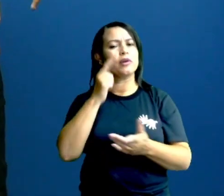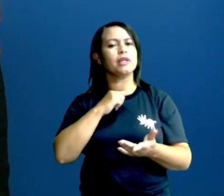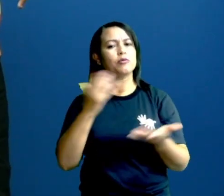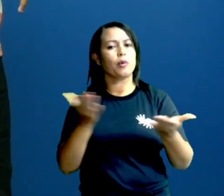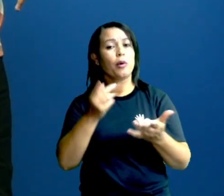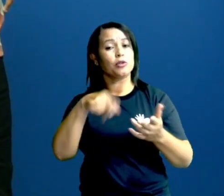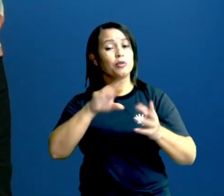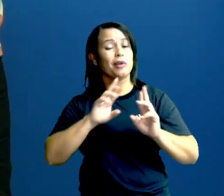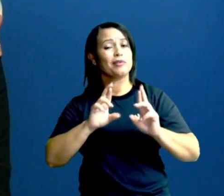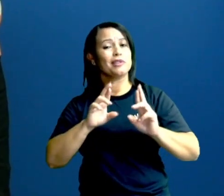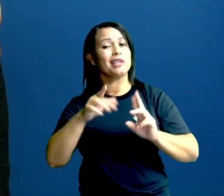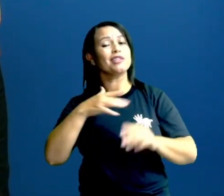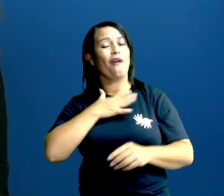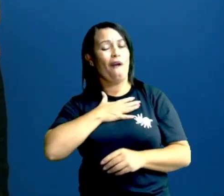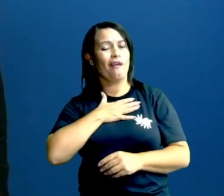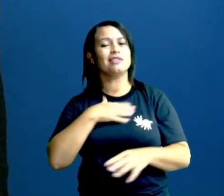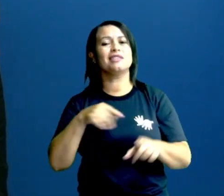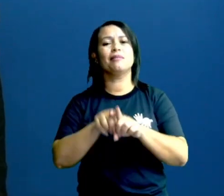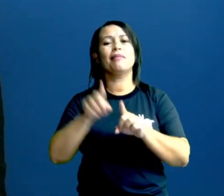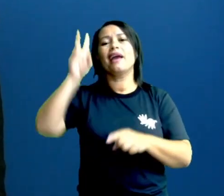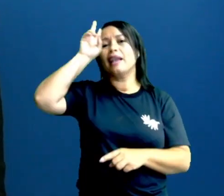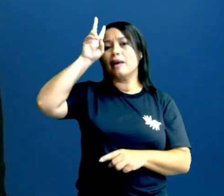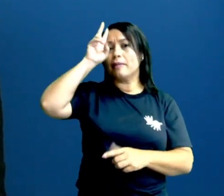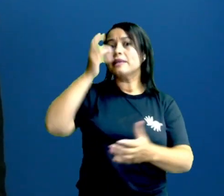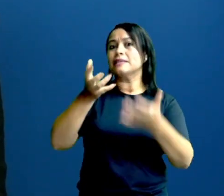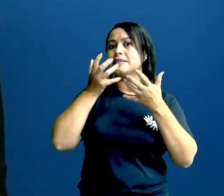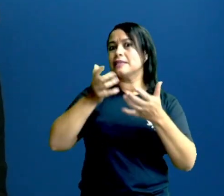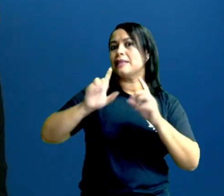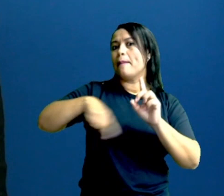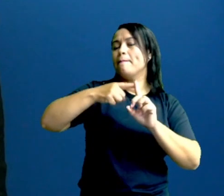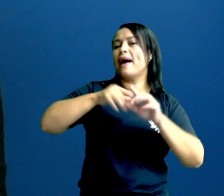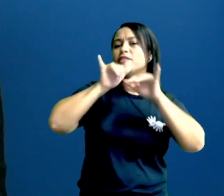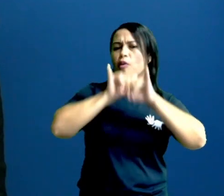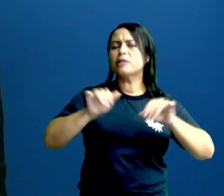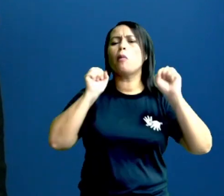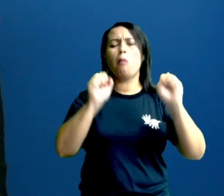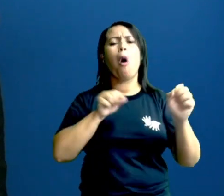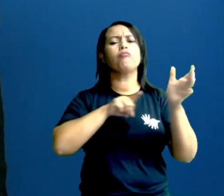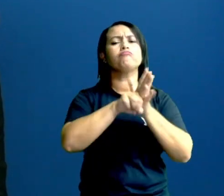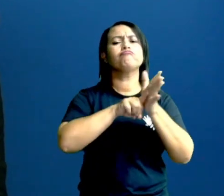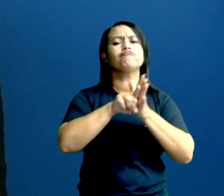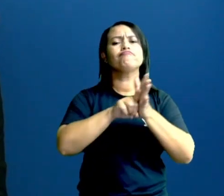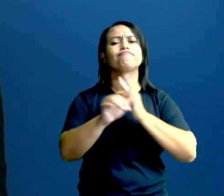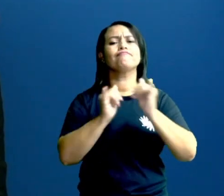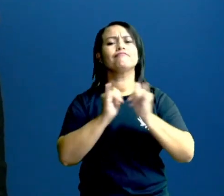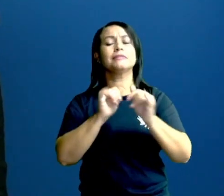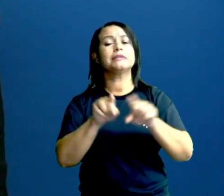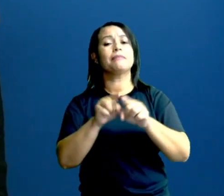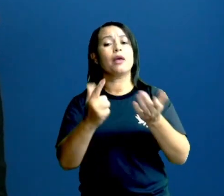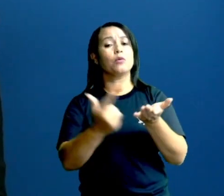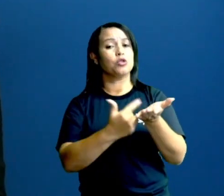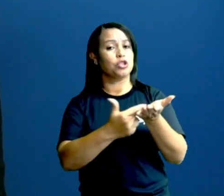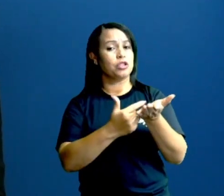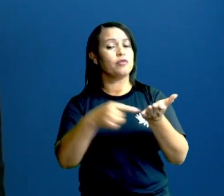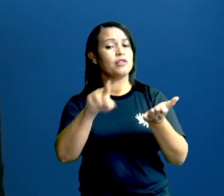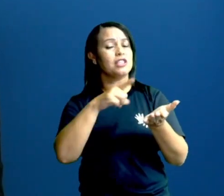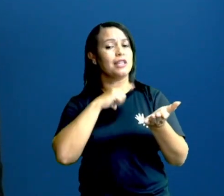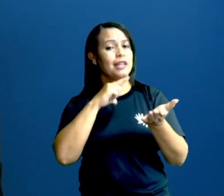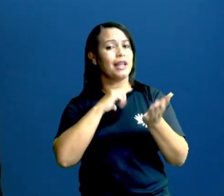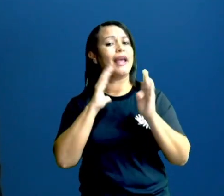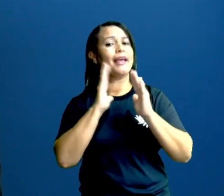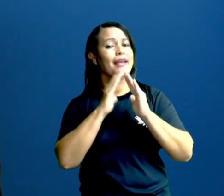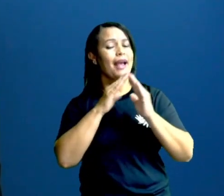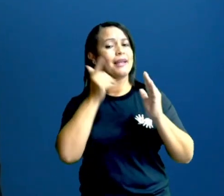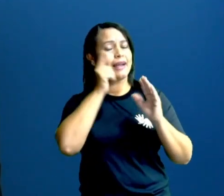para hoje tá bom Espero que vocês curtam e lembrando quiserem mais informações vocês tem internet disponível para acessar e os livros didáticos que vocês